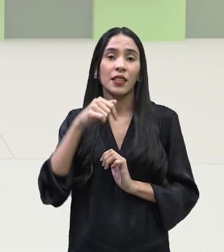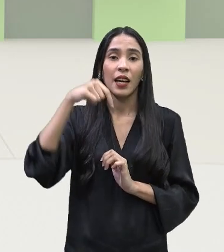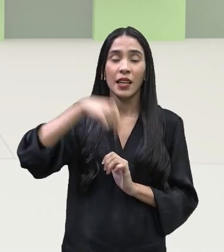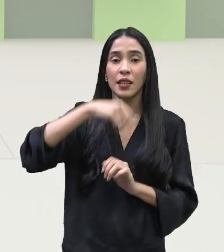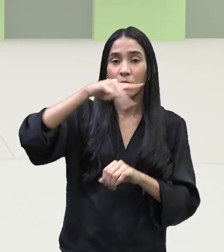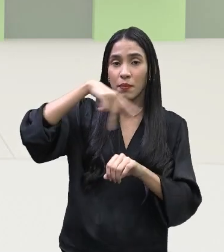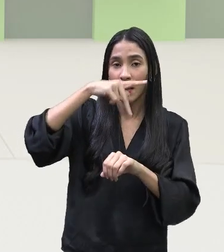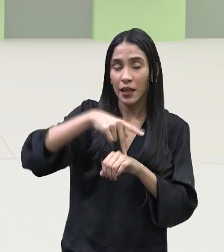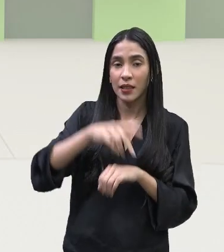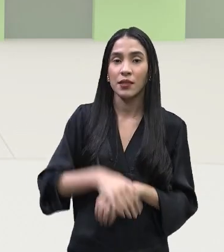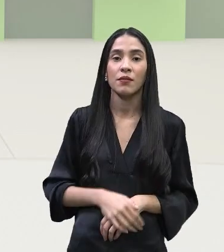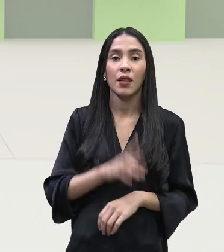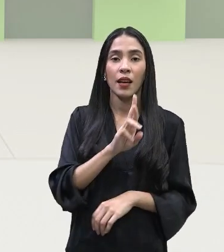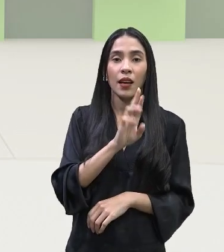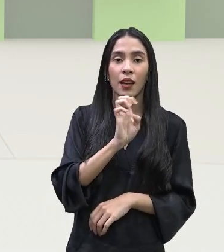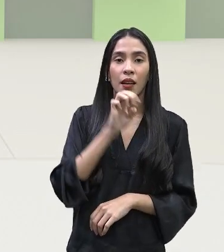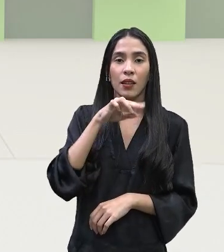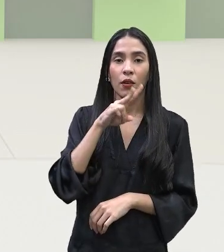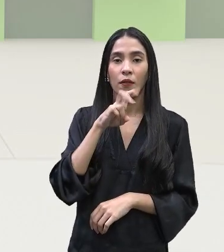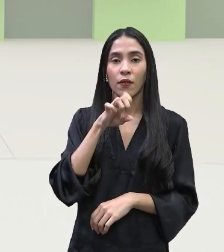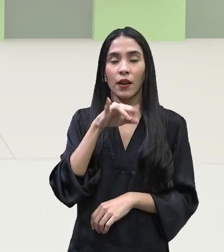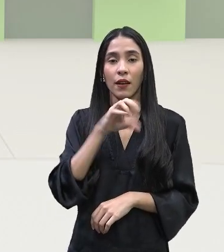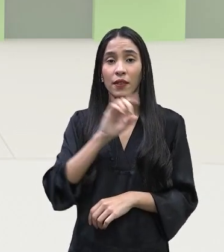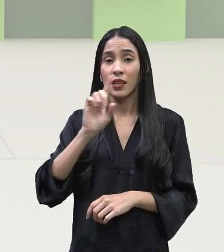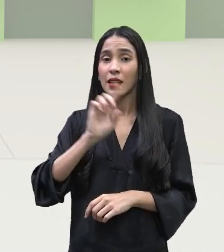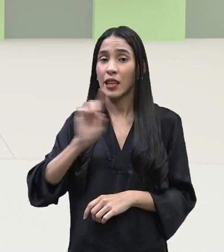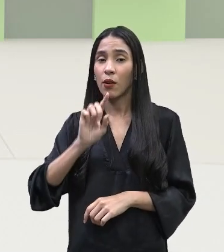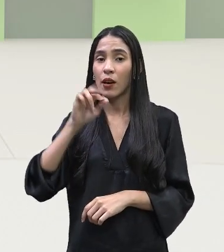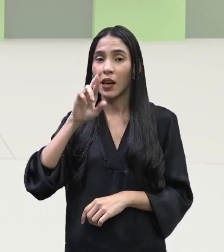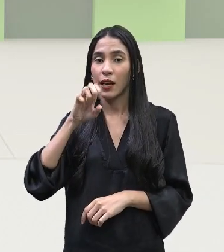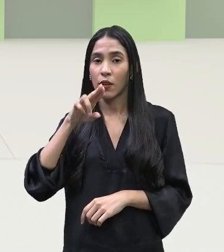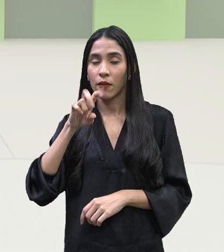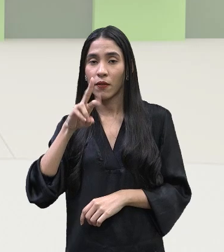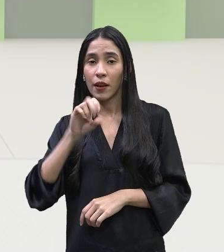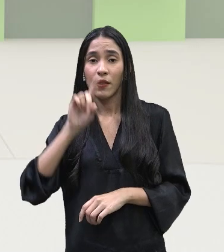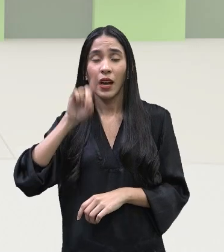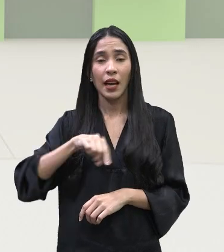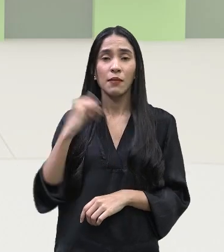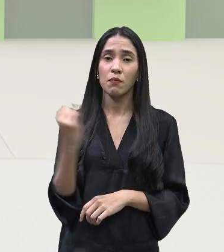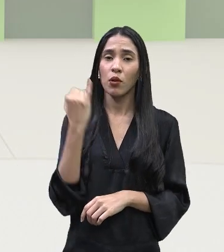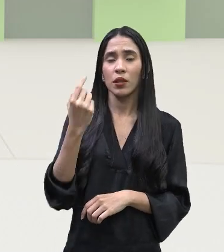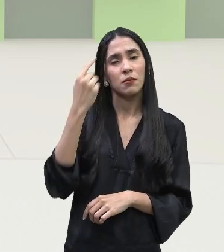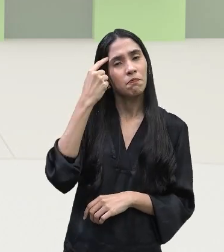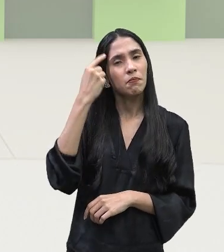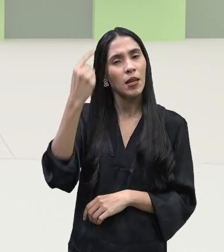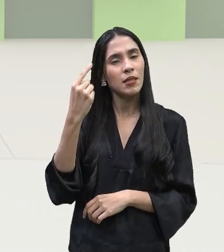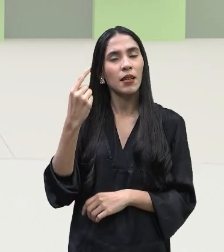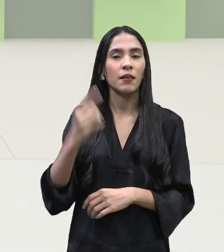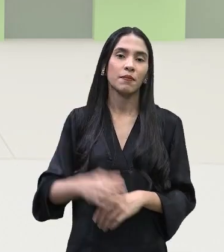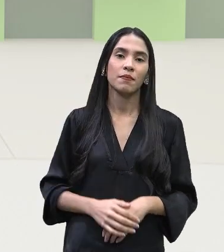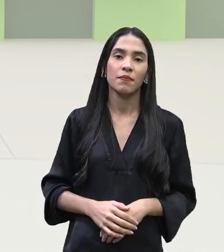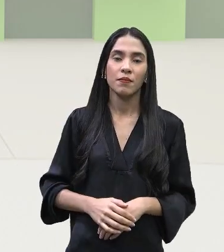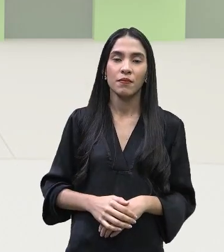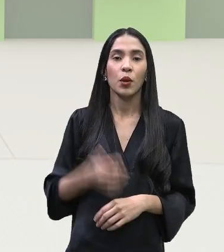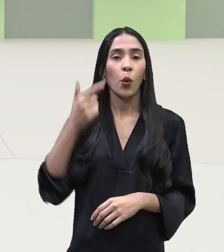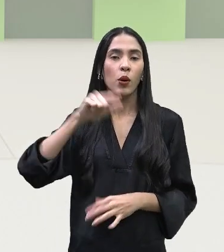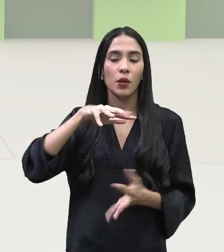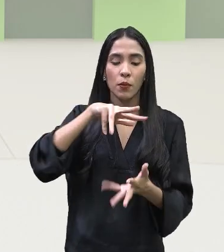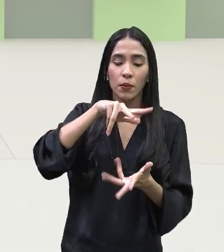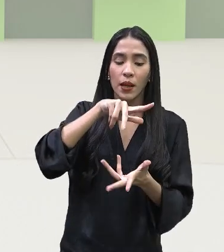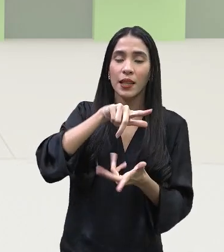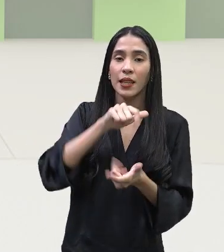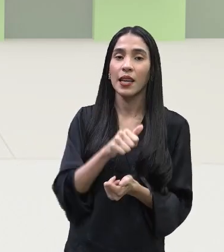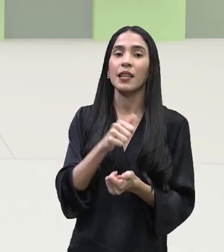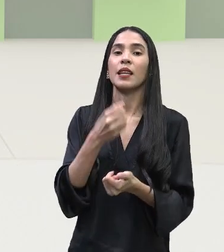as fontes renováveis e não renováveis e o quanto é importante a gente pensar sobre o assunto para poder, né, ter um planeta